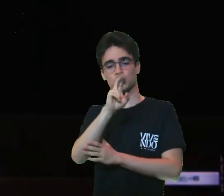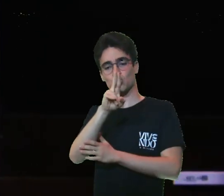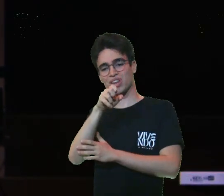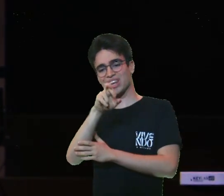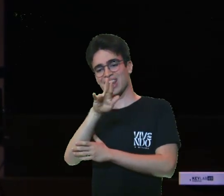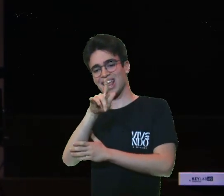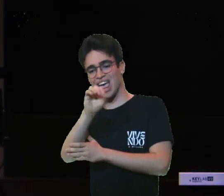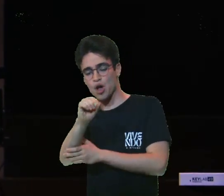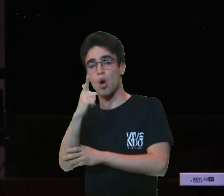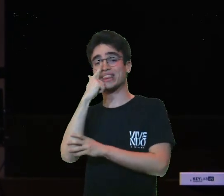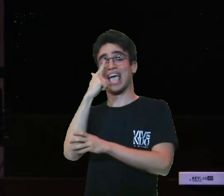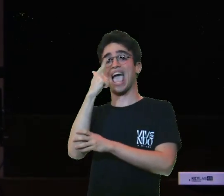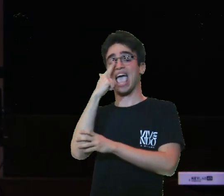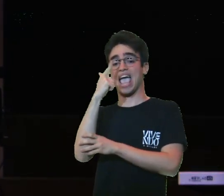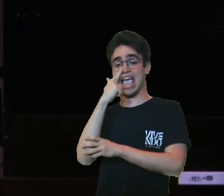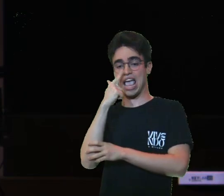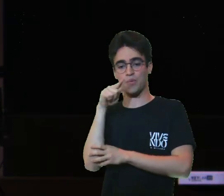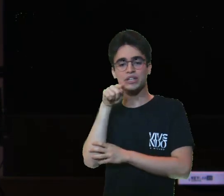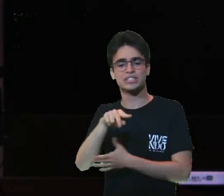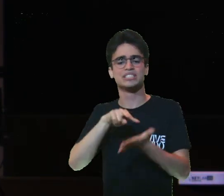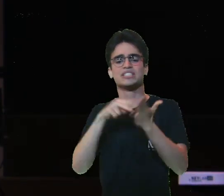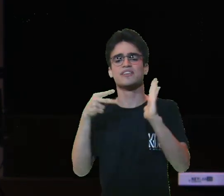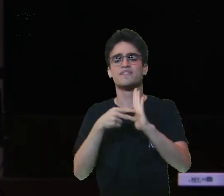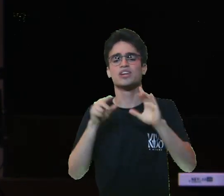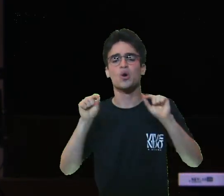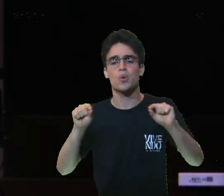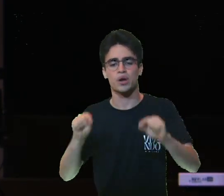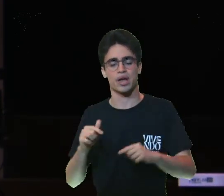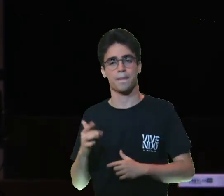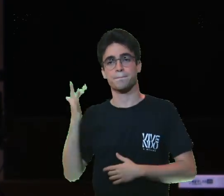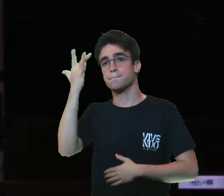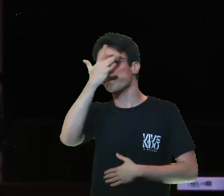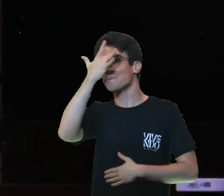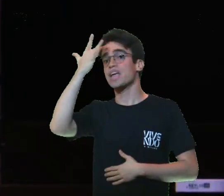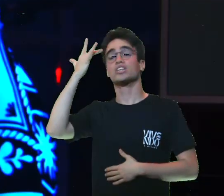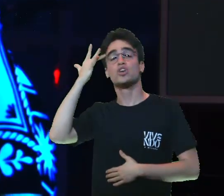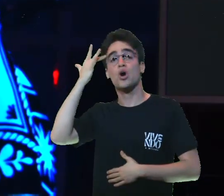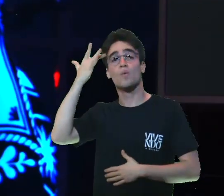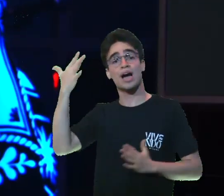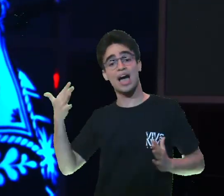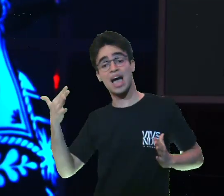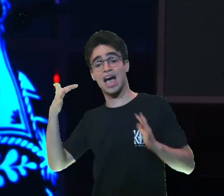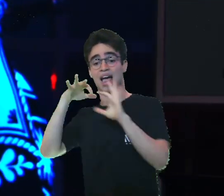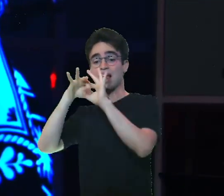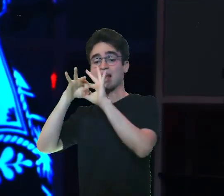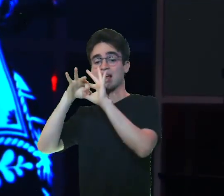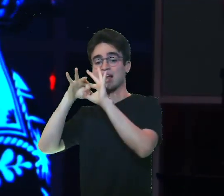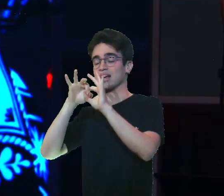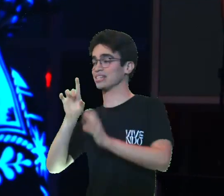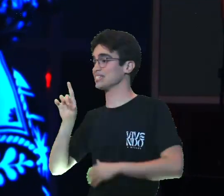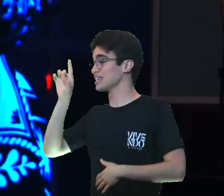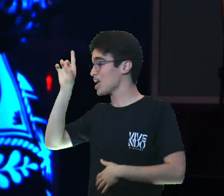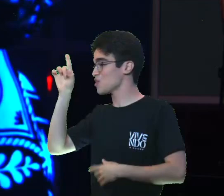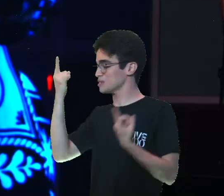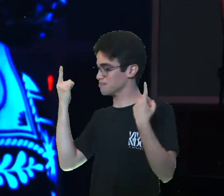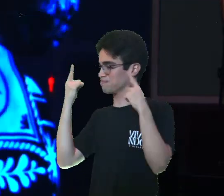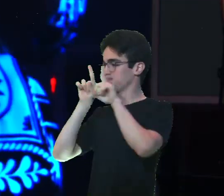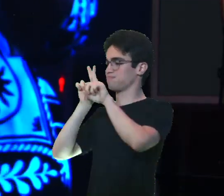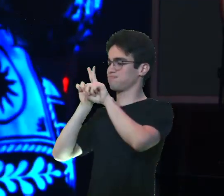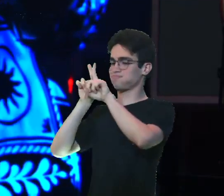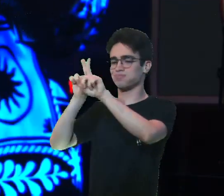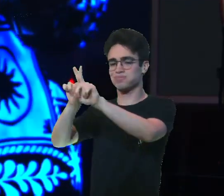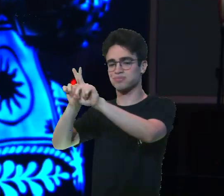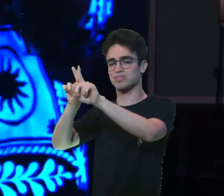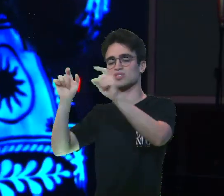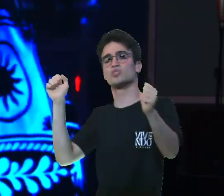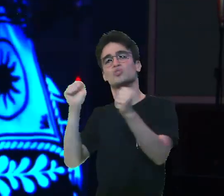sunergo, e sunergo significa aquele que se associa com Deus para cooperar com o que Ele está